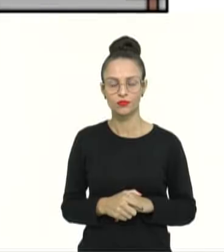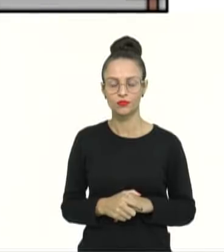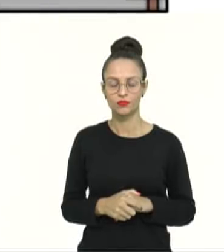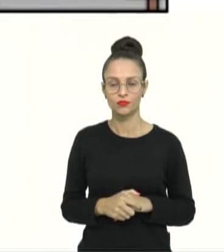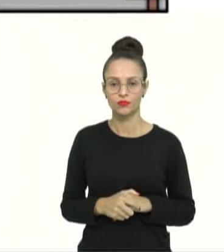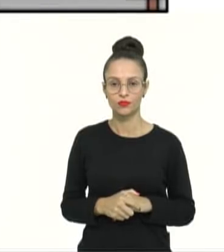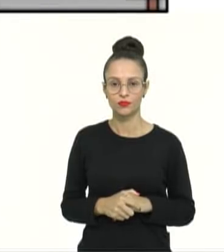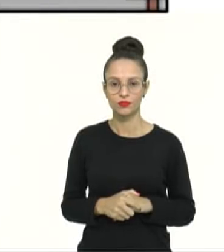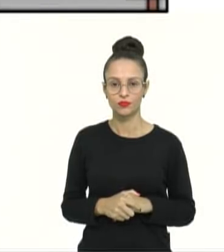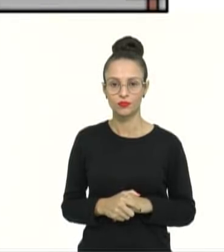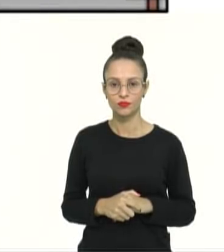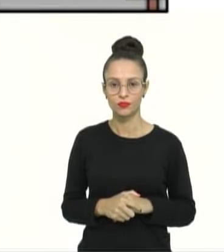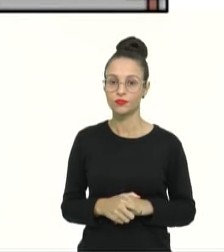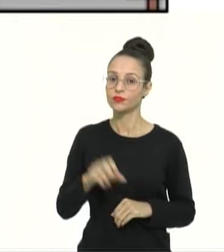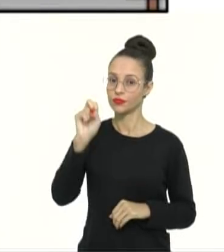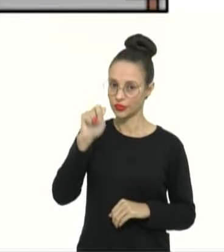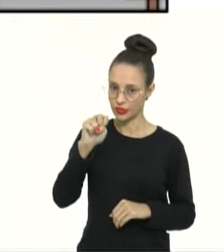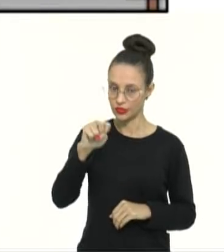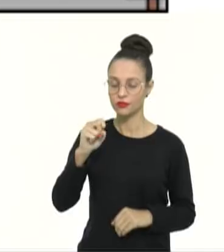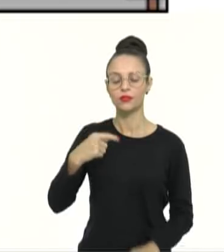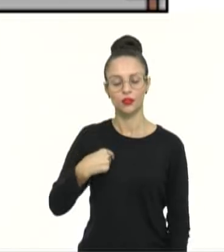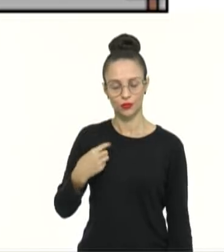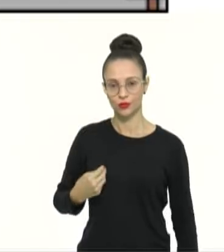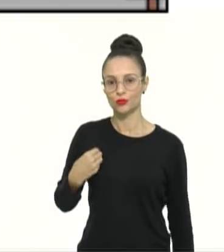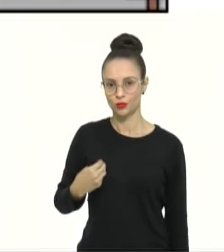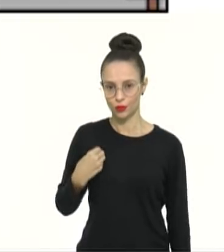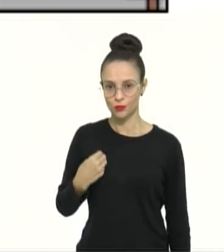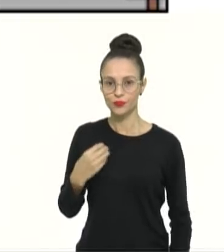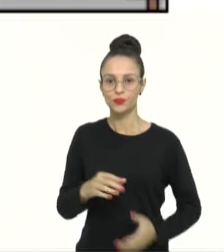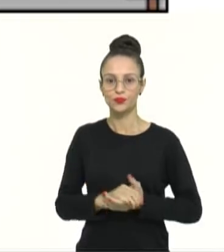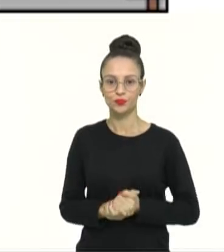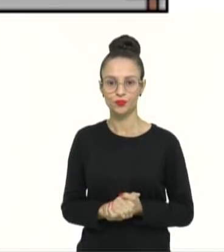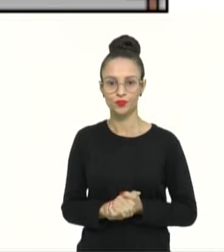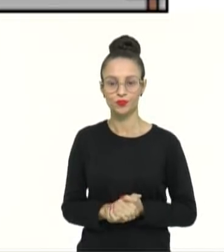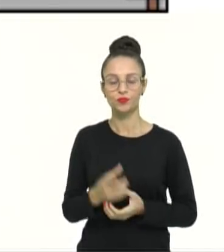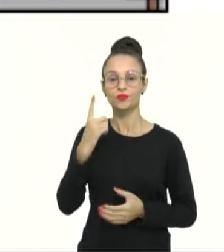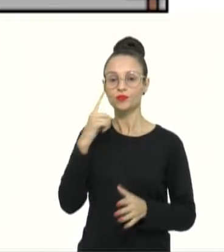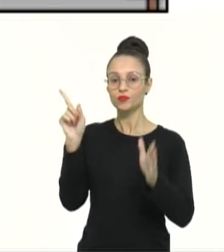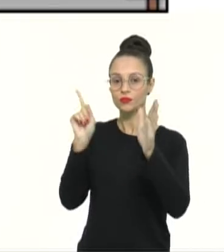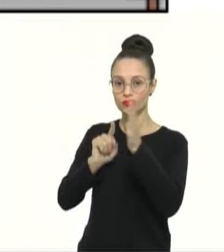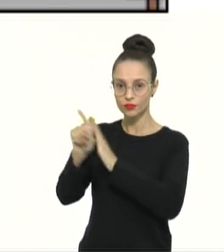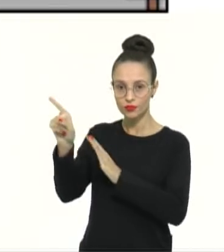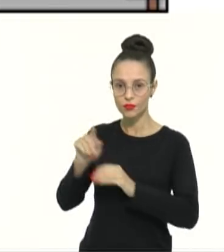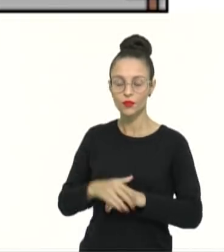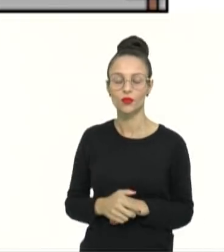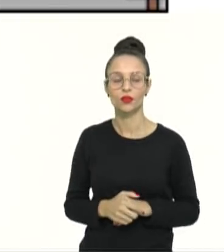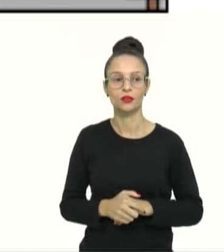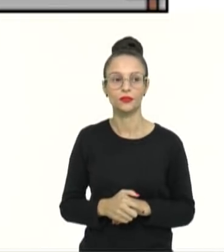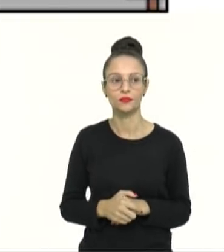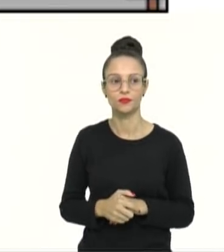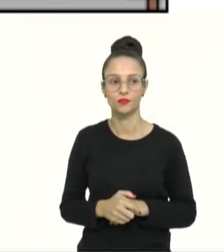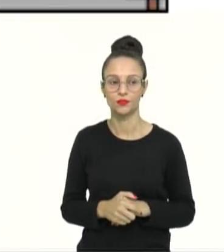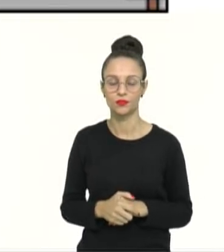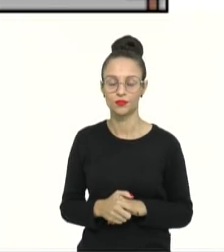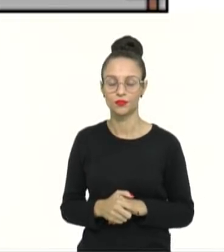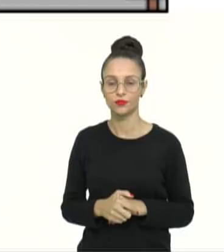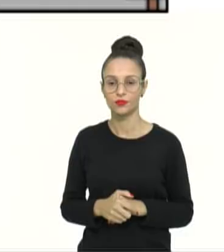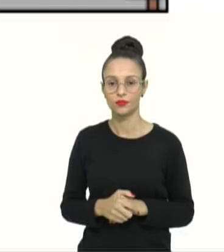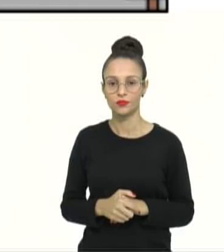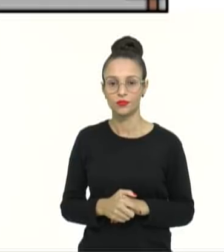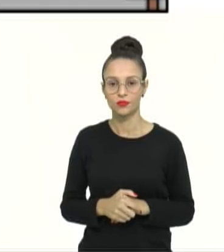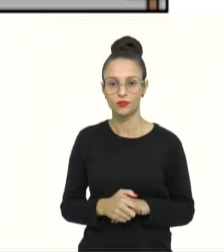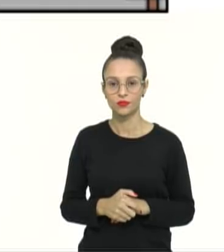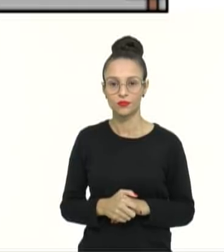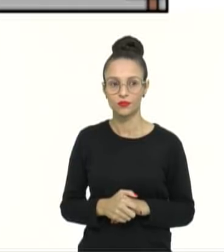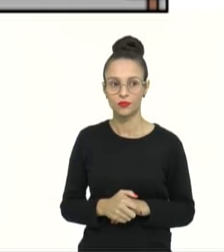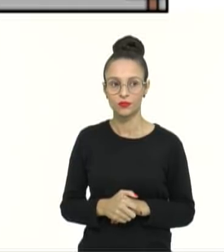Yes, I am. Sim, eu estou. E olha a pergunta que ele faz na sequência. Are you